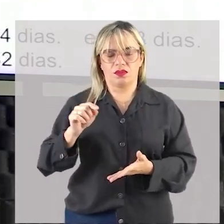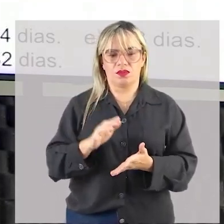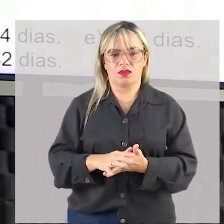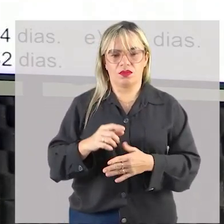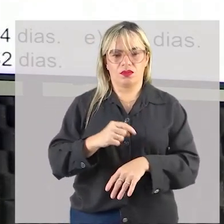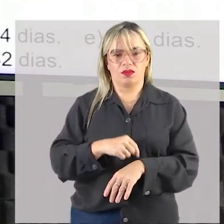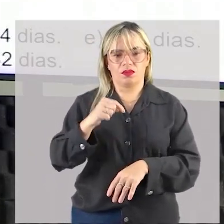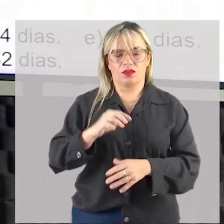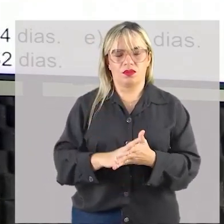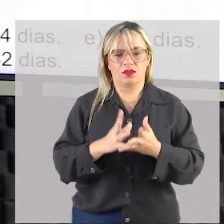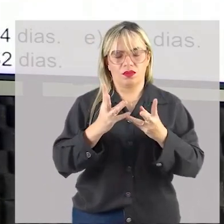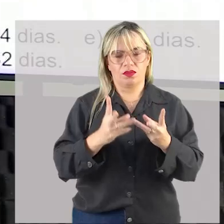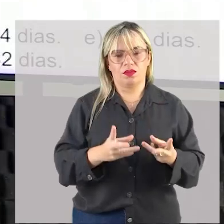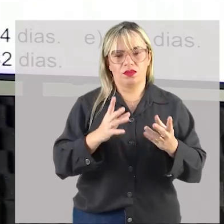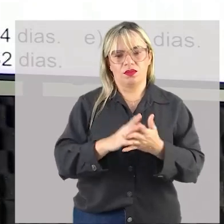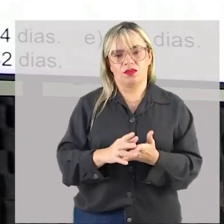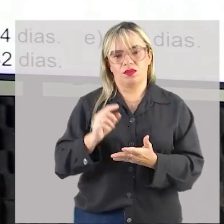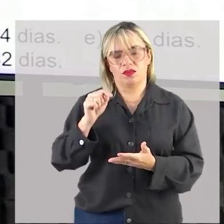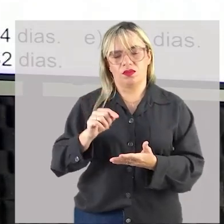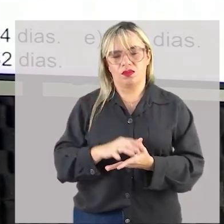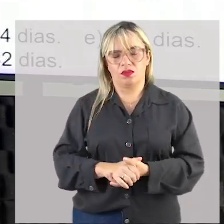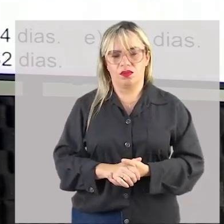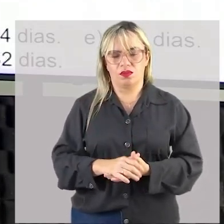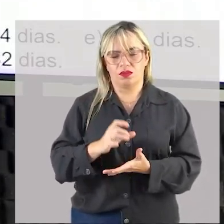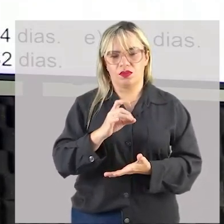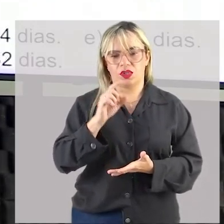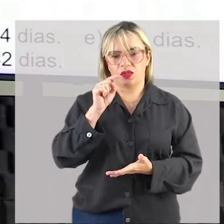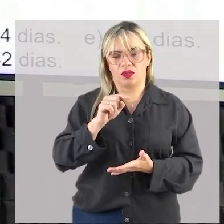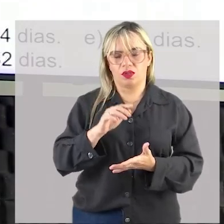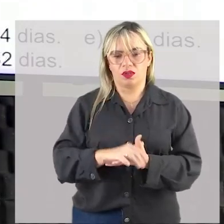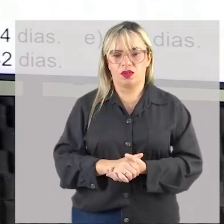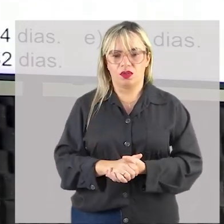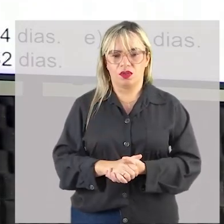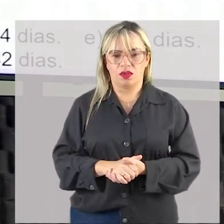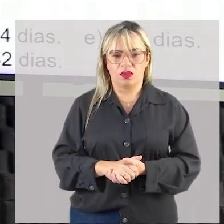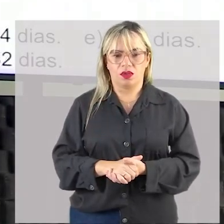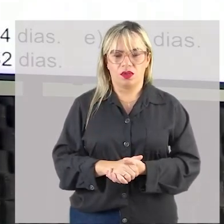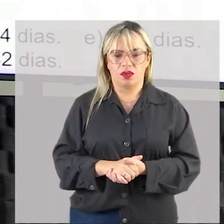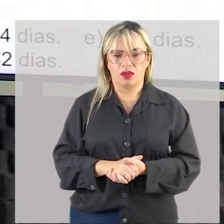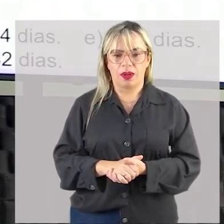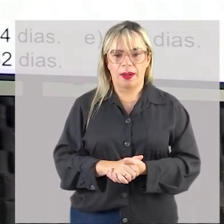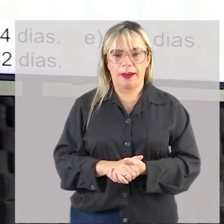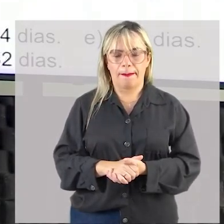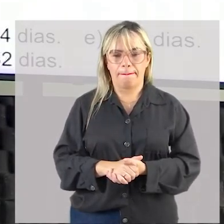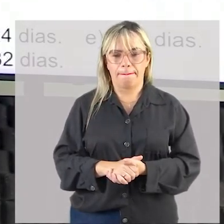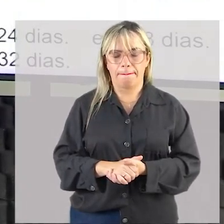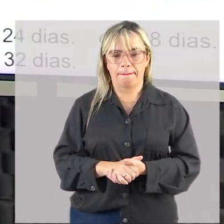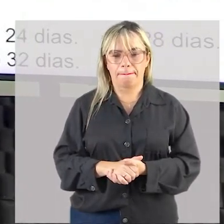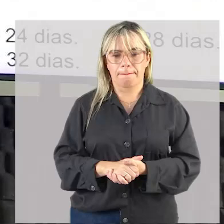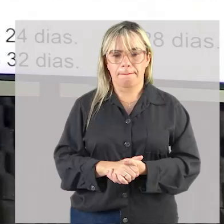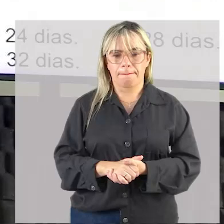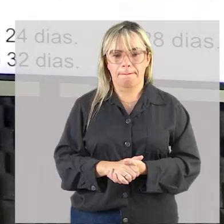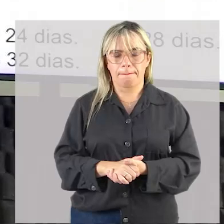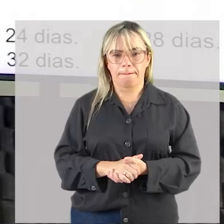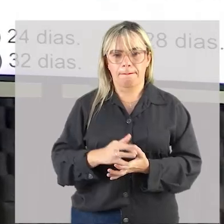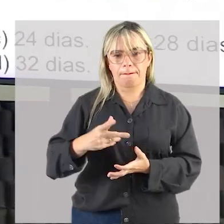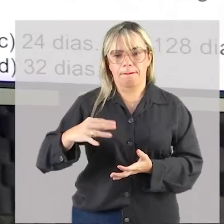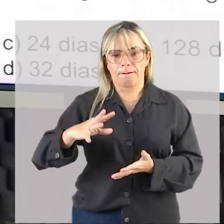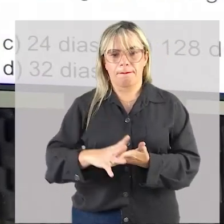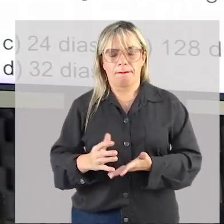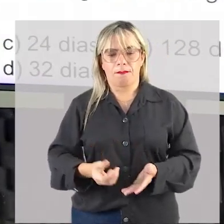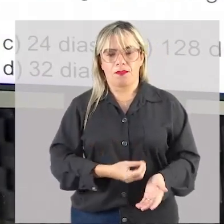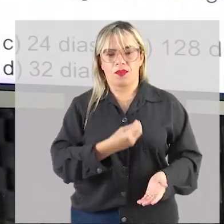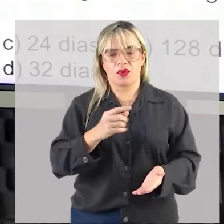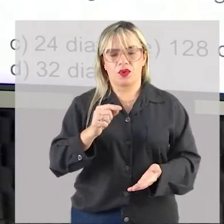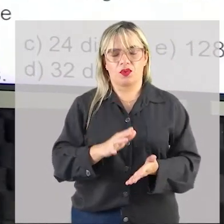Tempo de desintegração. É só eu pegar a meia-vida e multiplicar por quantas meia-vidas eu passei, ó. Aí aqui eu consigo